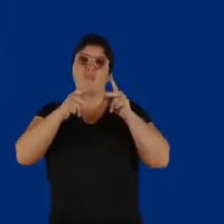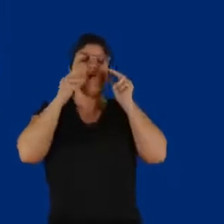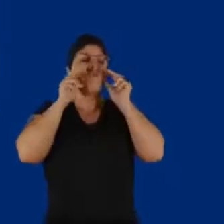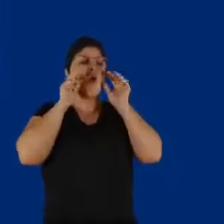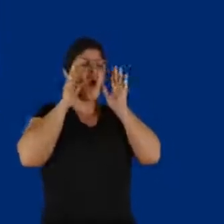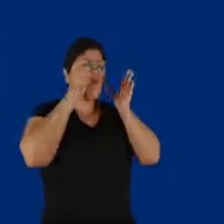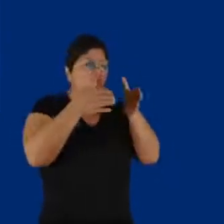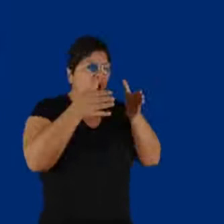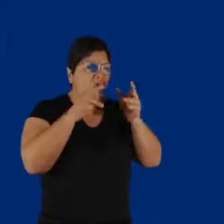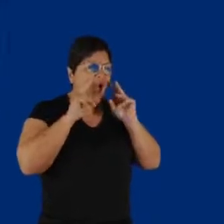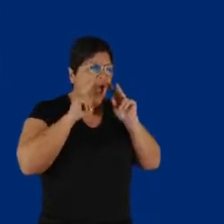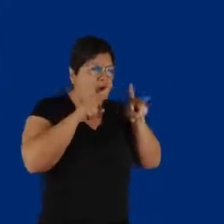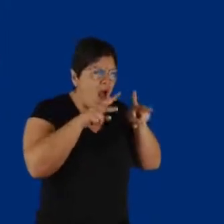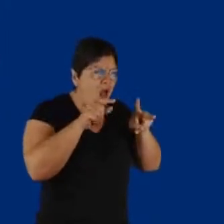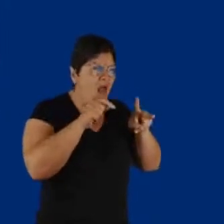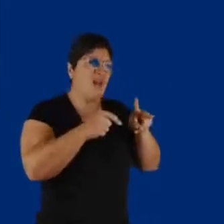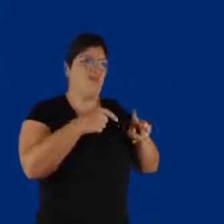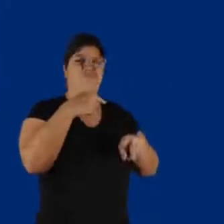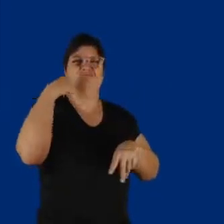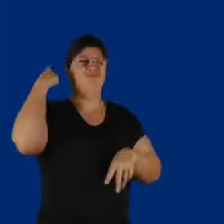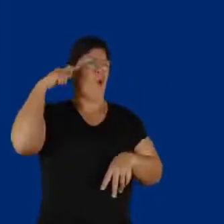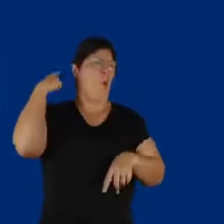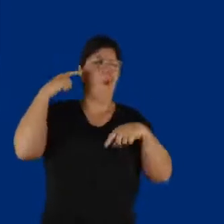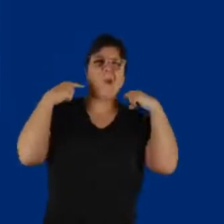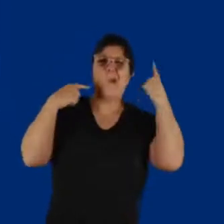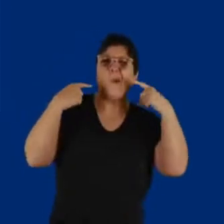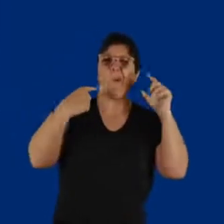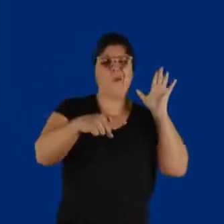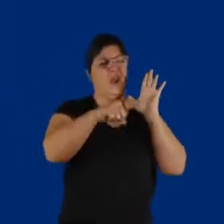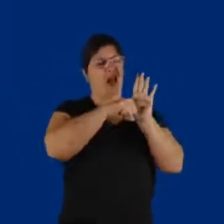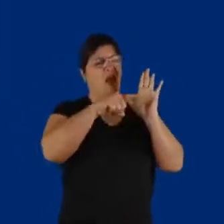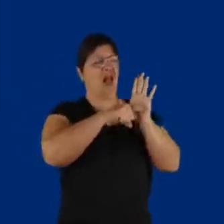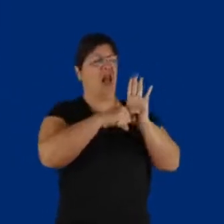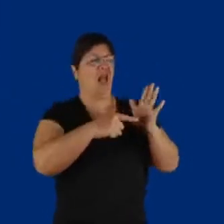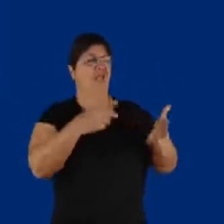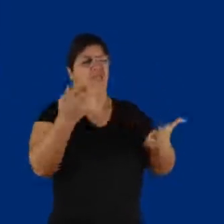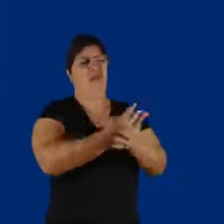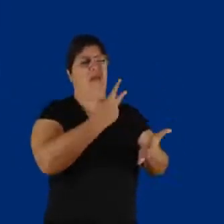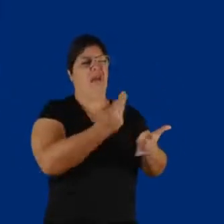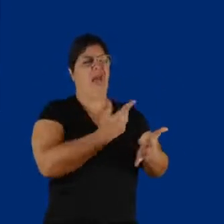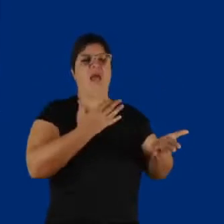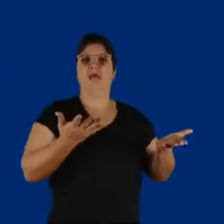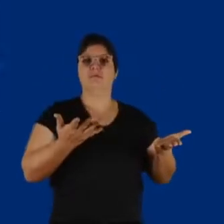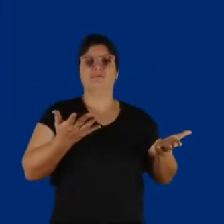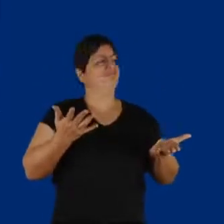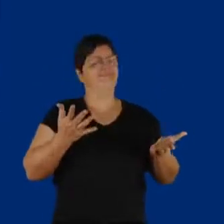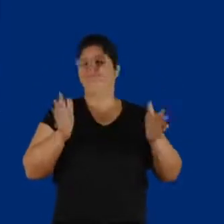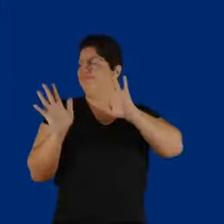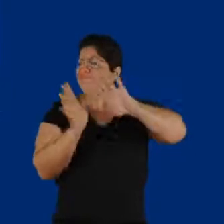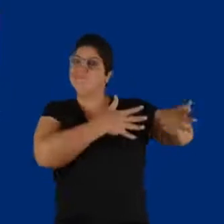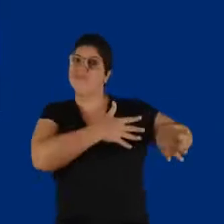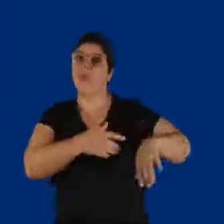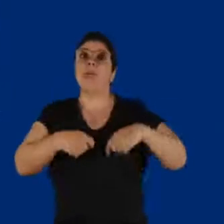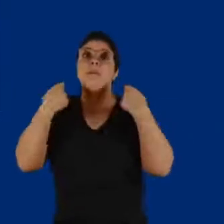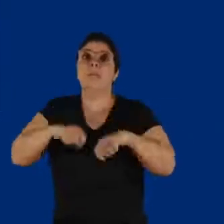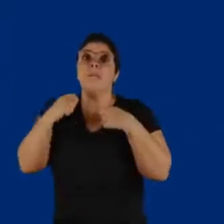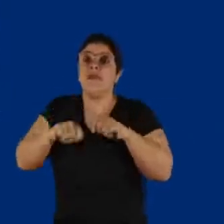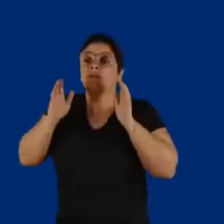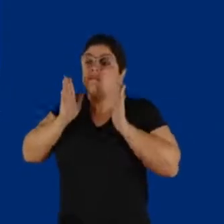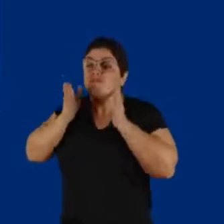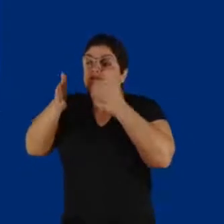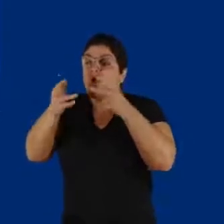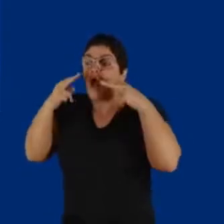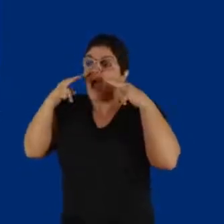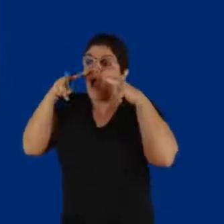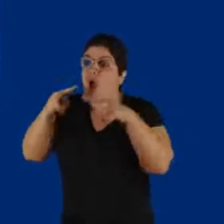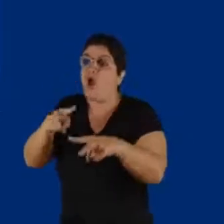loucura, e não presta atenção nas experiências que são positivas, que são verdadeiras, que têm impacto na vida da família, na